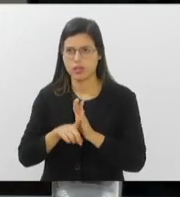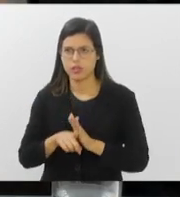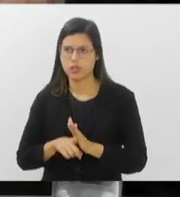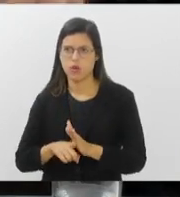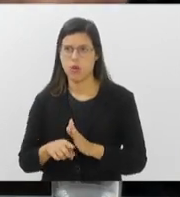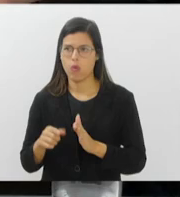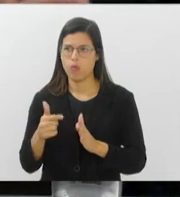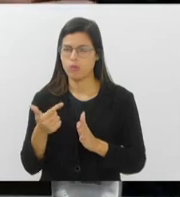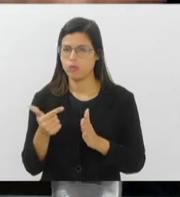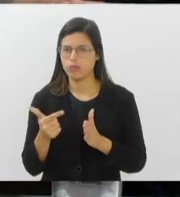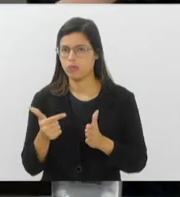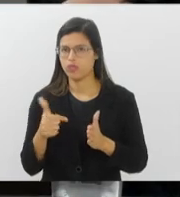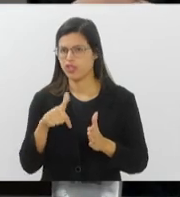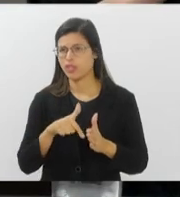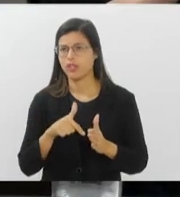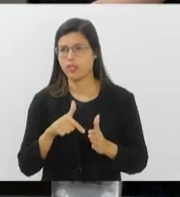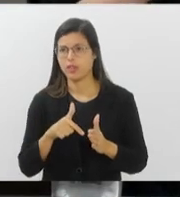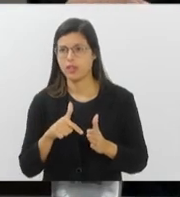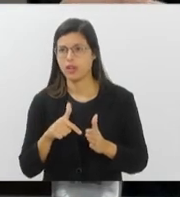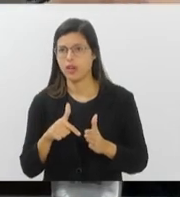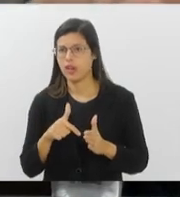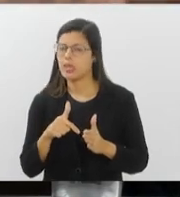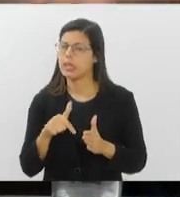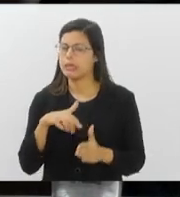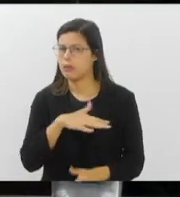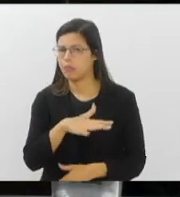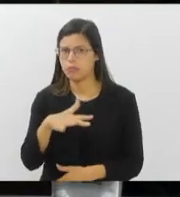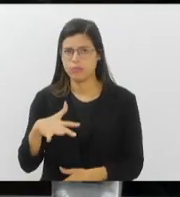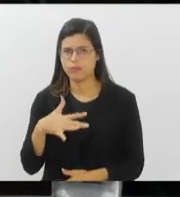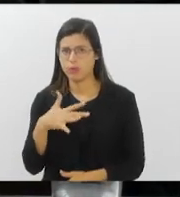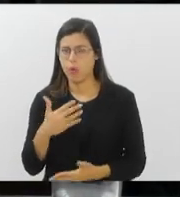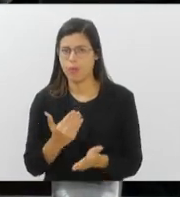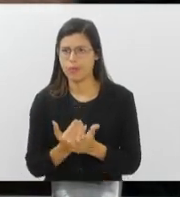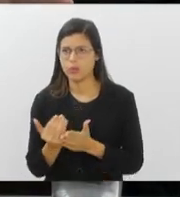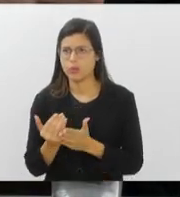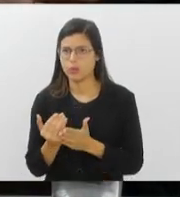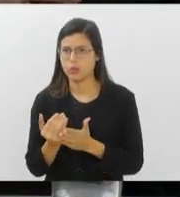aí começou a dar um arrepio em todo mundo, né? Porque